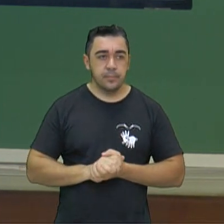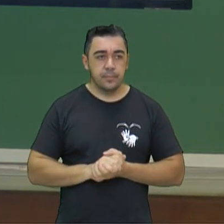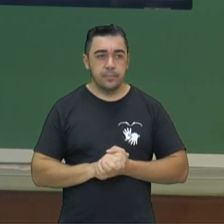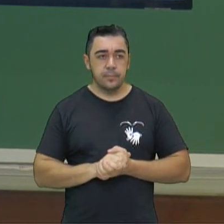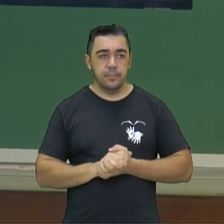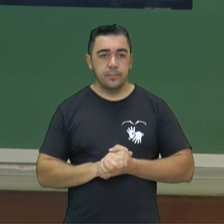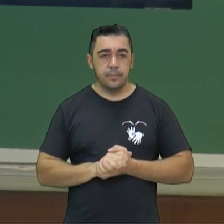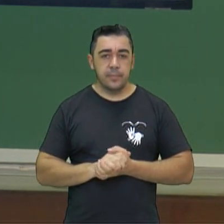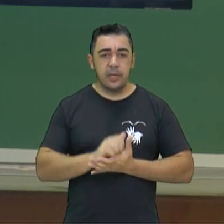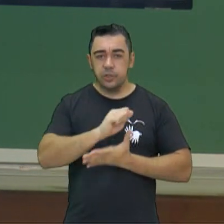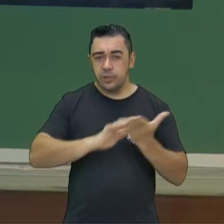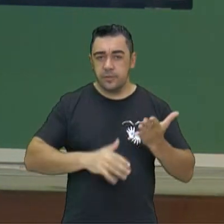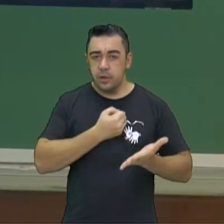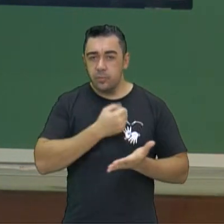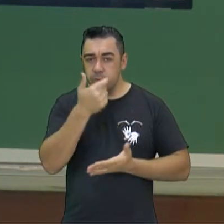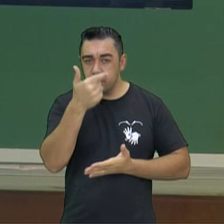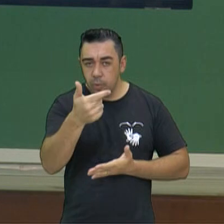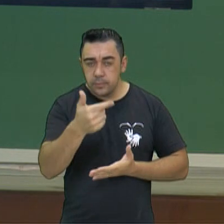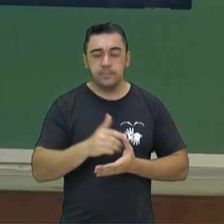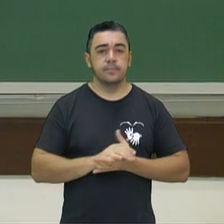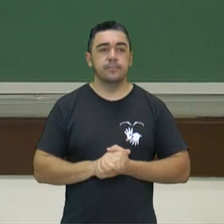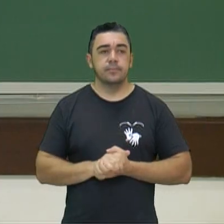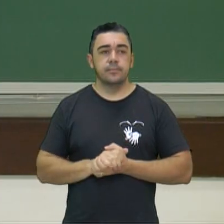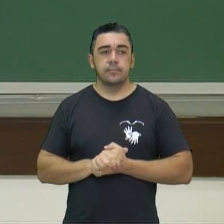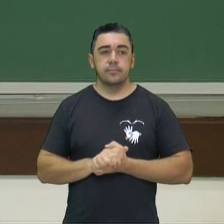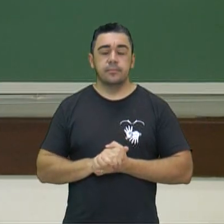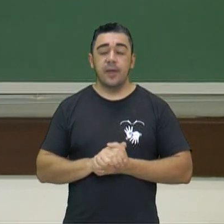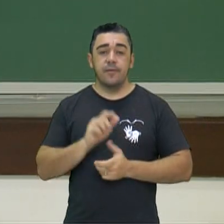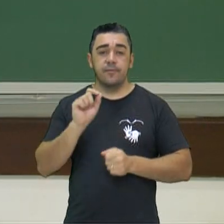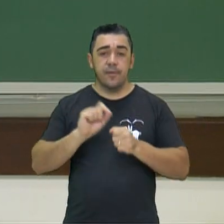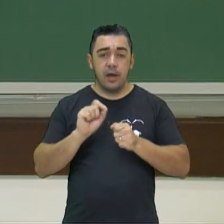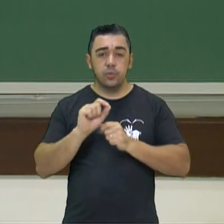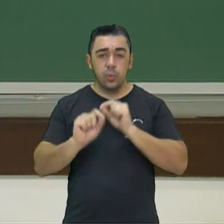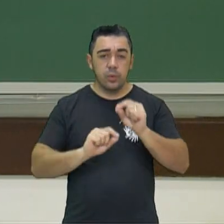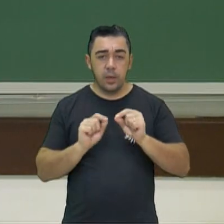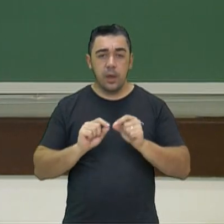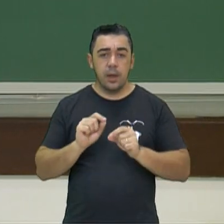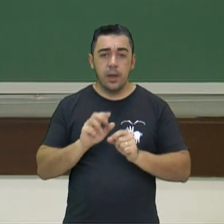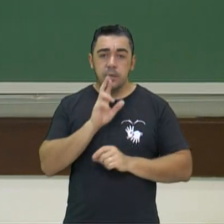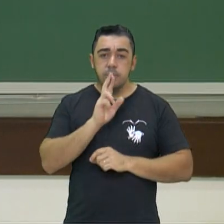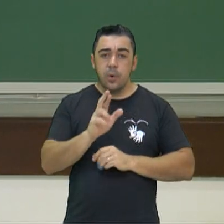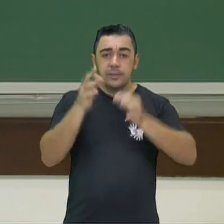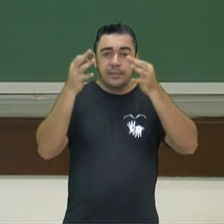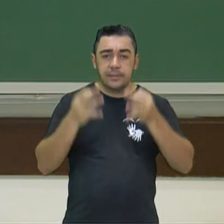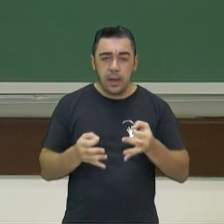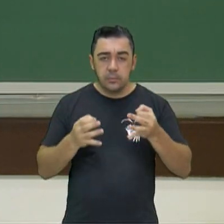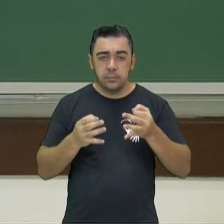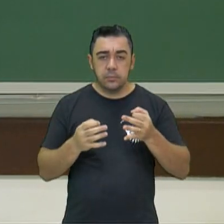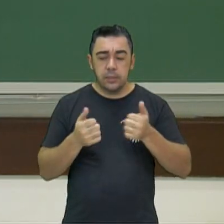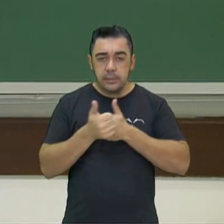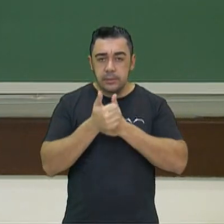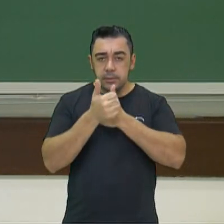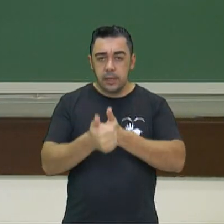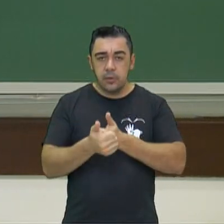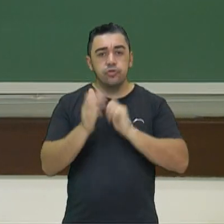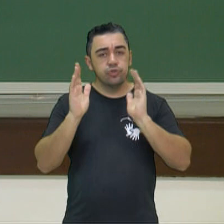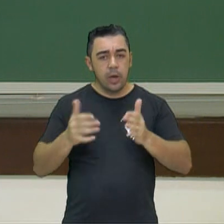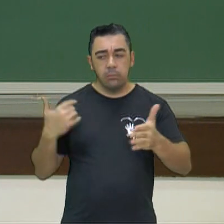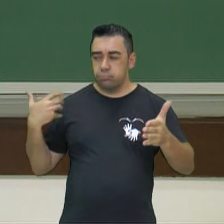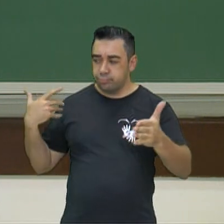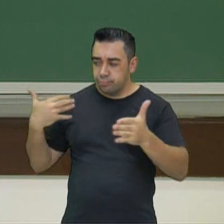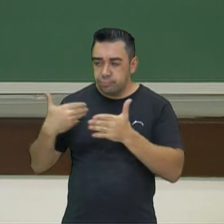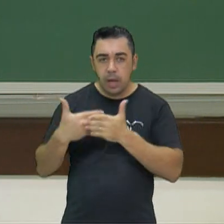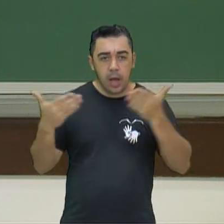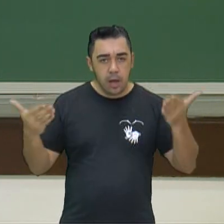lá. Exercício número 2. Escreva o polinômio correspondente. Mais uma vez, trabalhando tudo aquilo que nós já estudamos